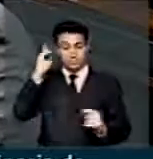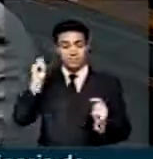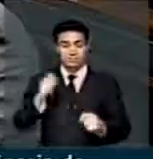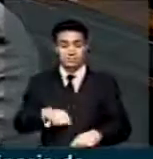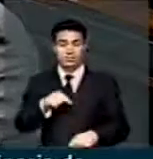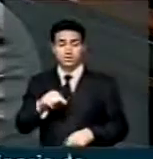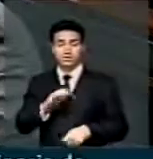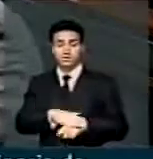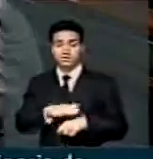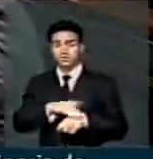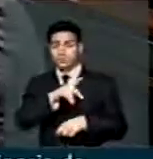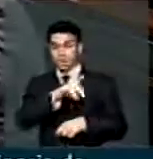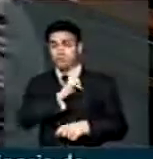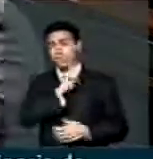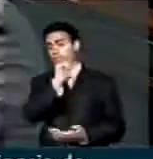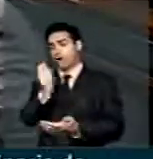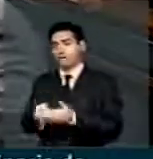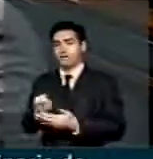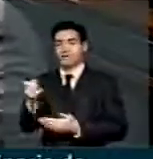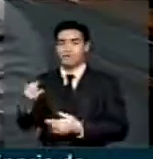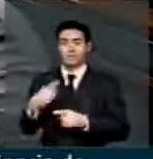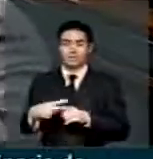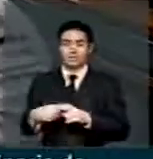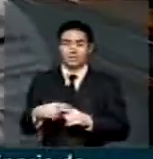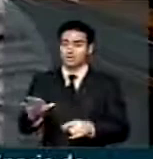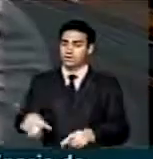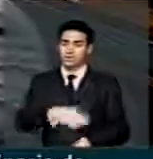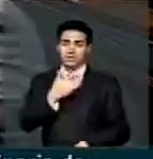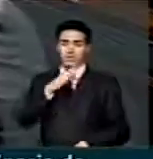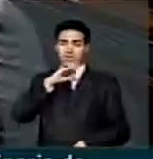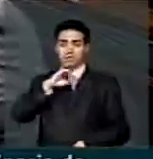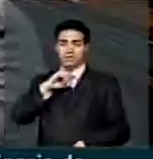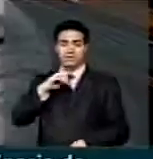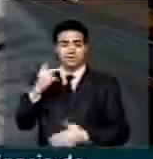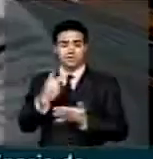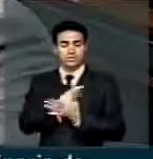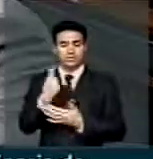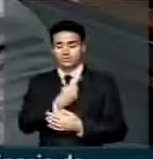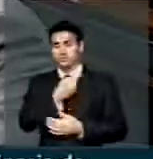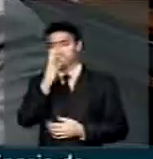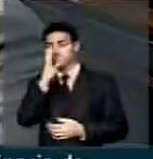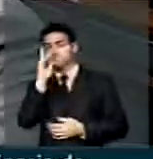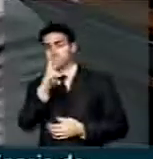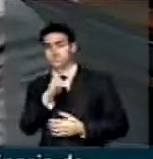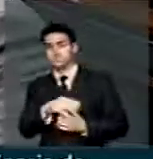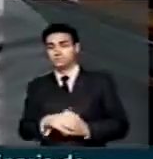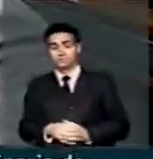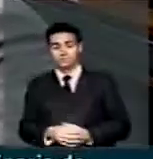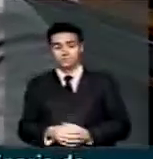seu patrimônio pessoal por esse desastre que a gente acabou de assistir.